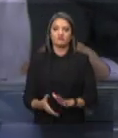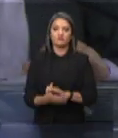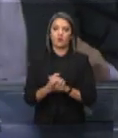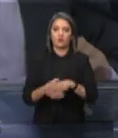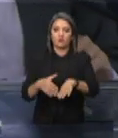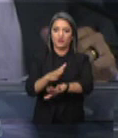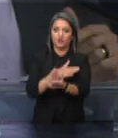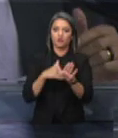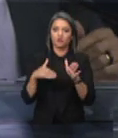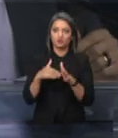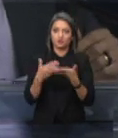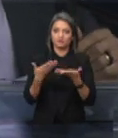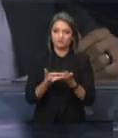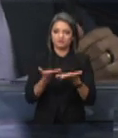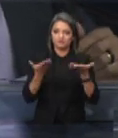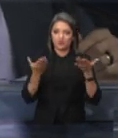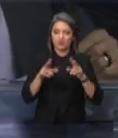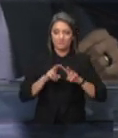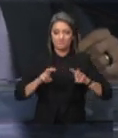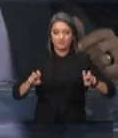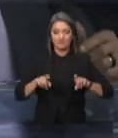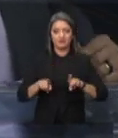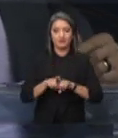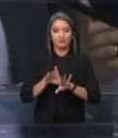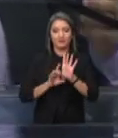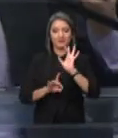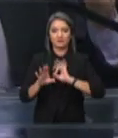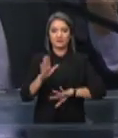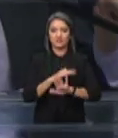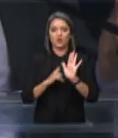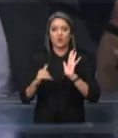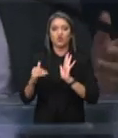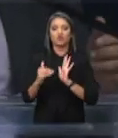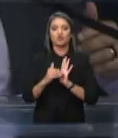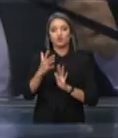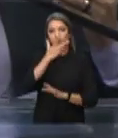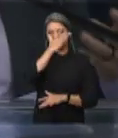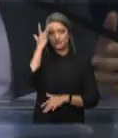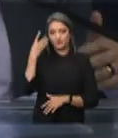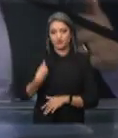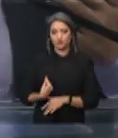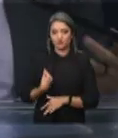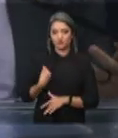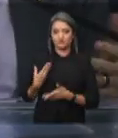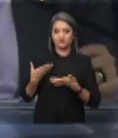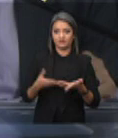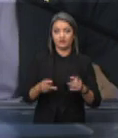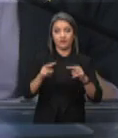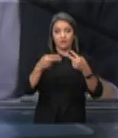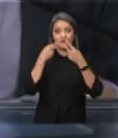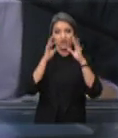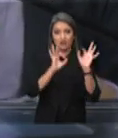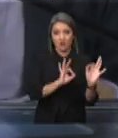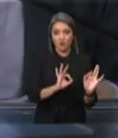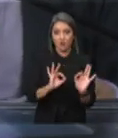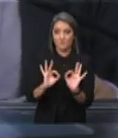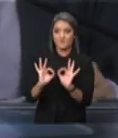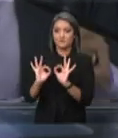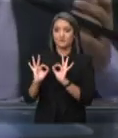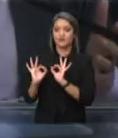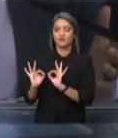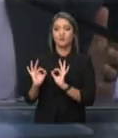quero cumprimentar também de modo especial a todos e todas que aqui estão ou que nos acompanham que nos veem